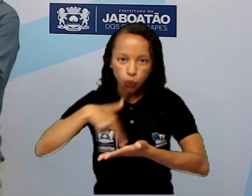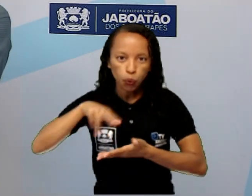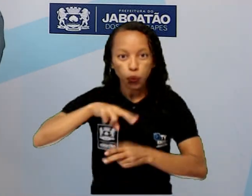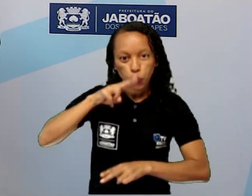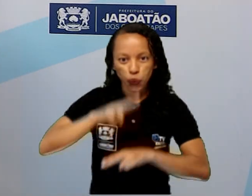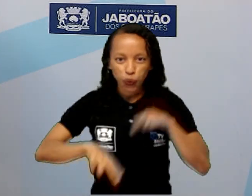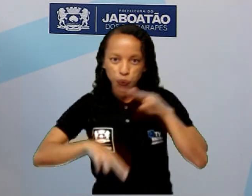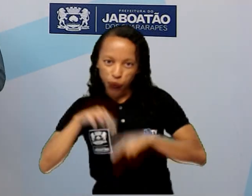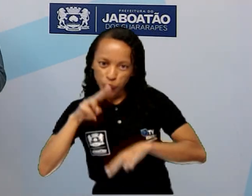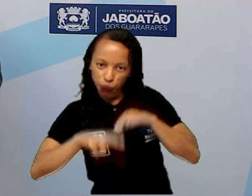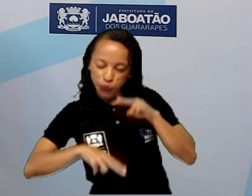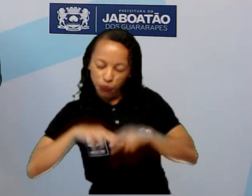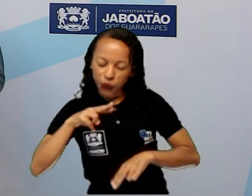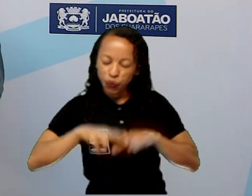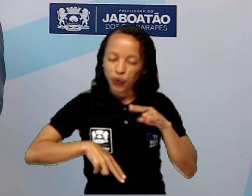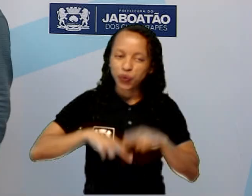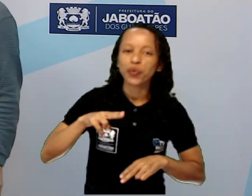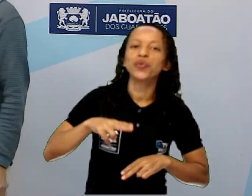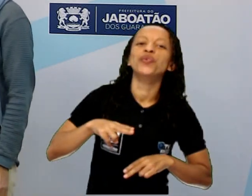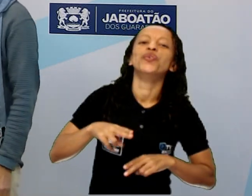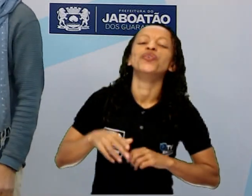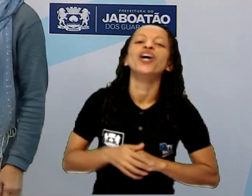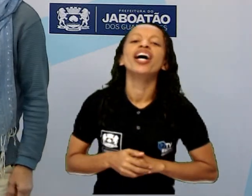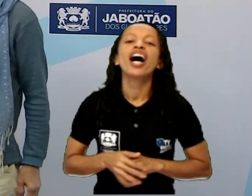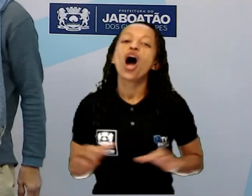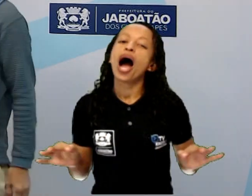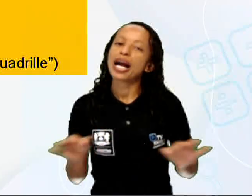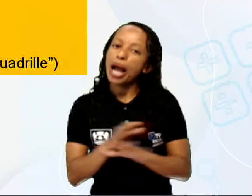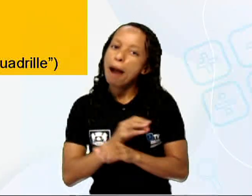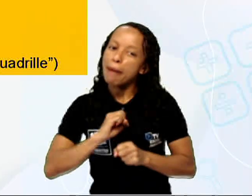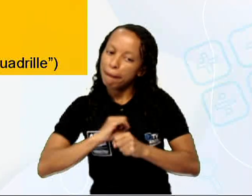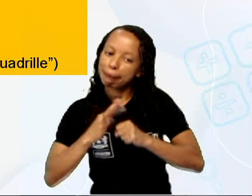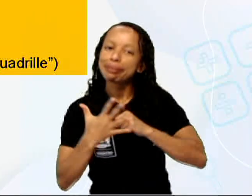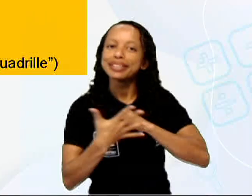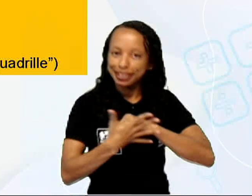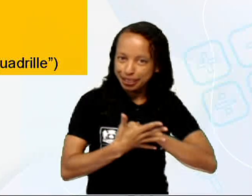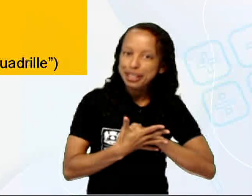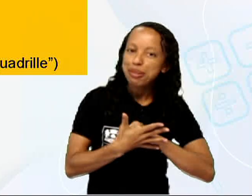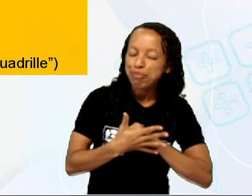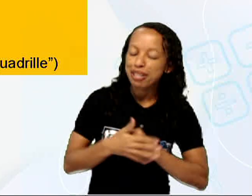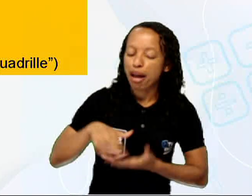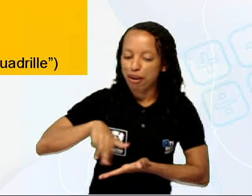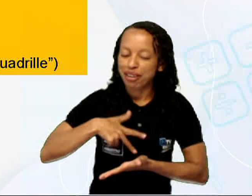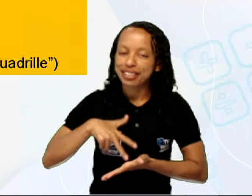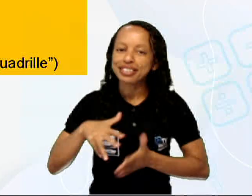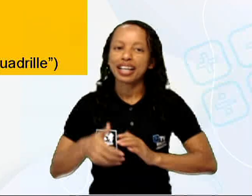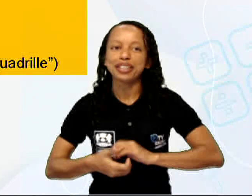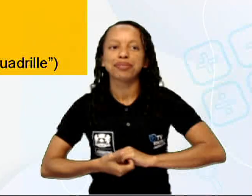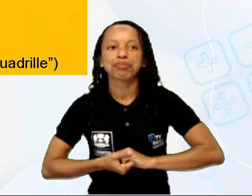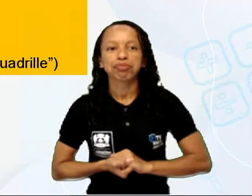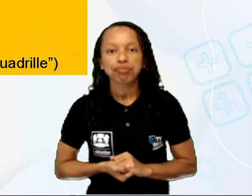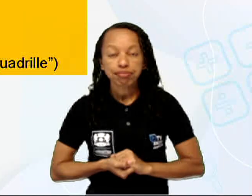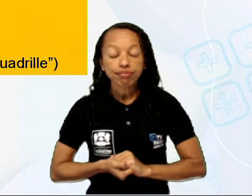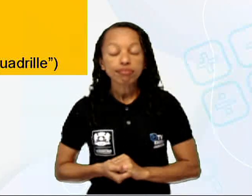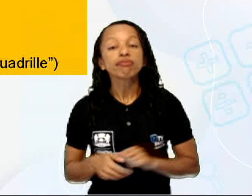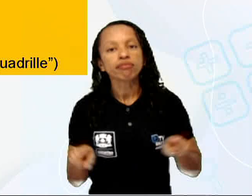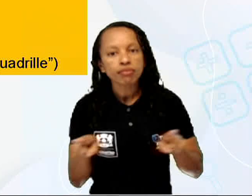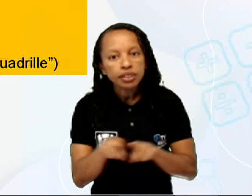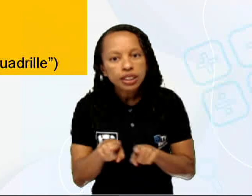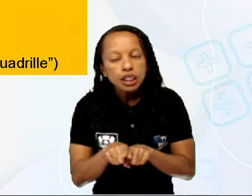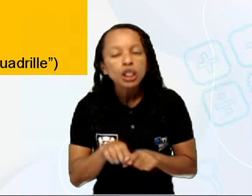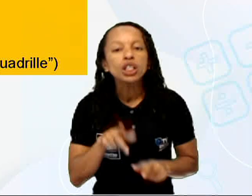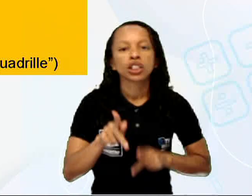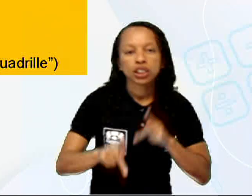passar a pandemia. Agora a gente não pode, certo? Fica só de olhar. Então, dos africanos, a gente também herdou termos,